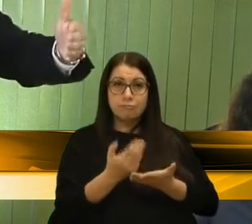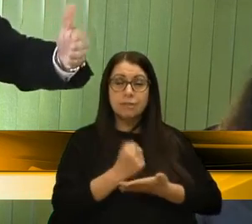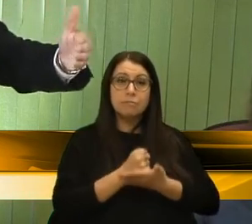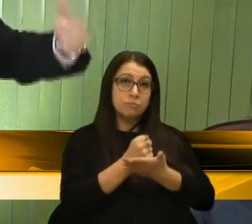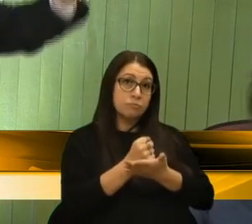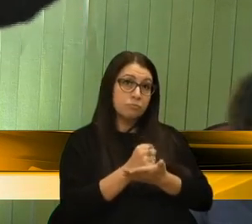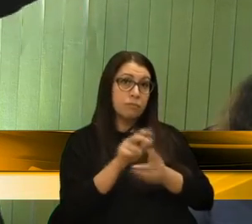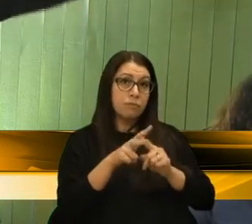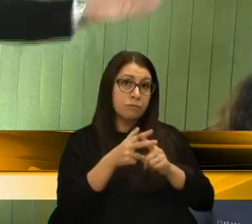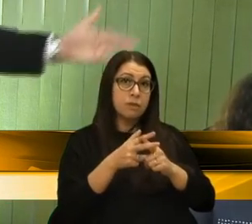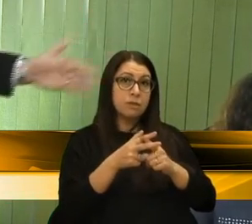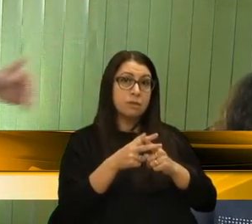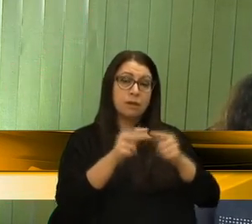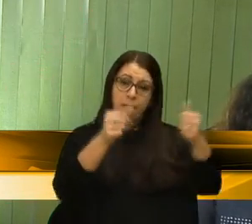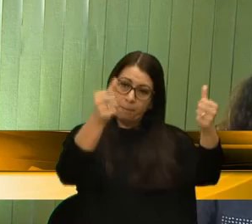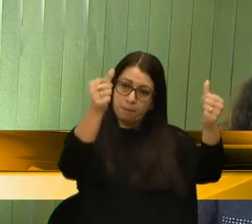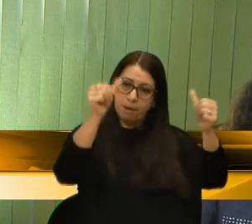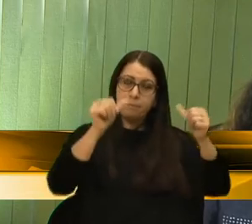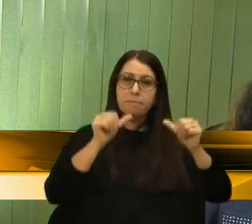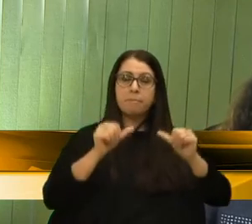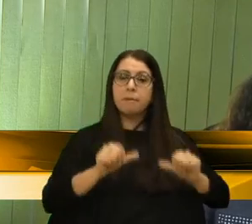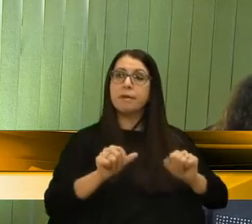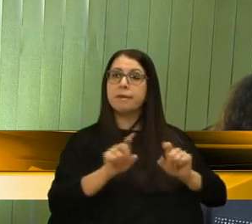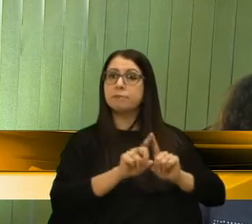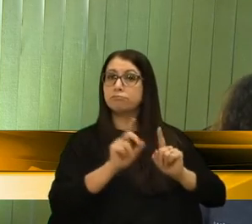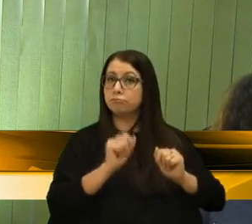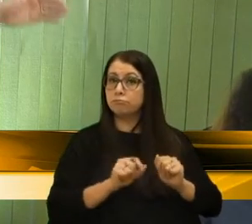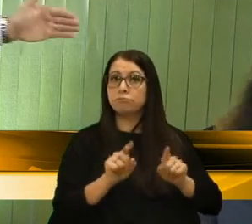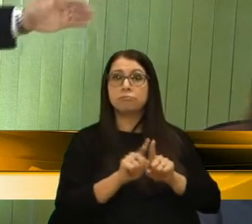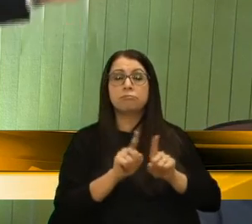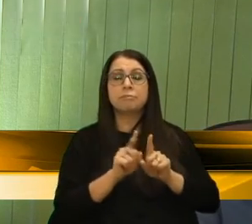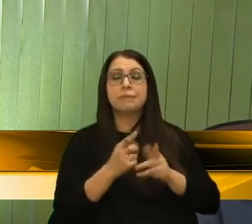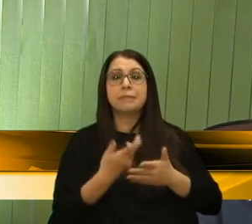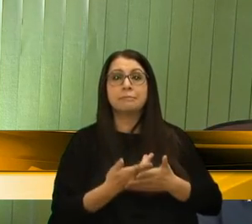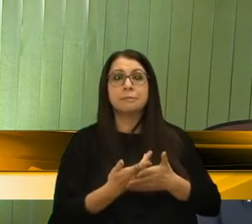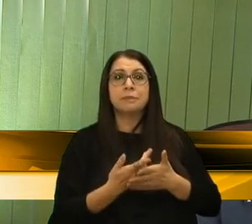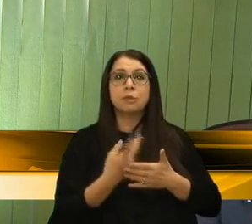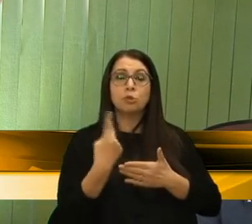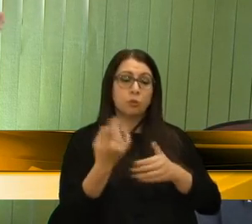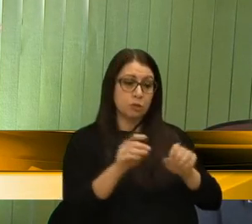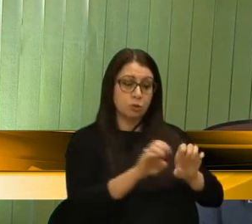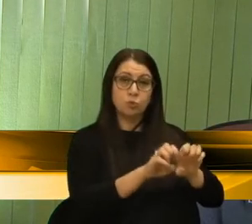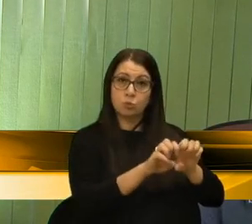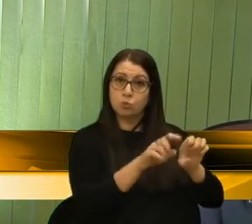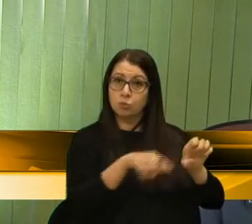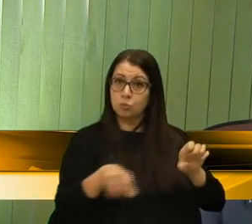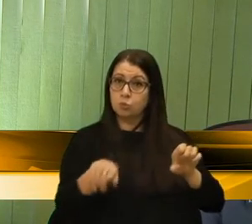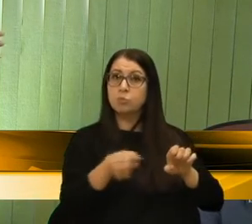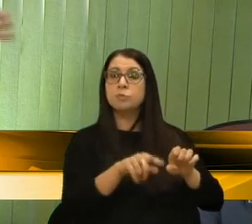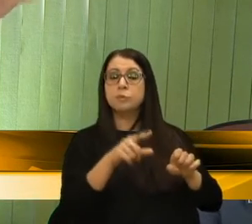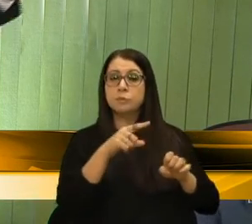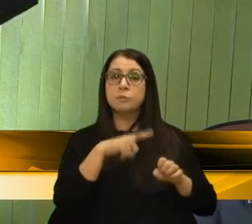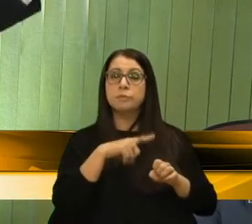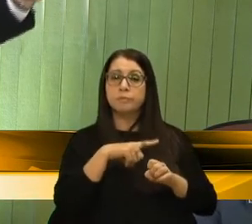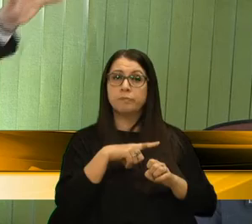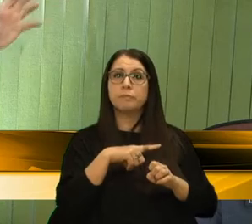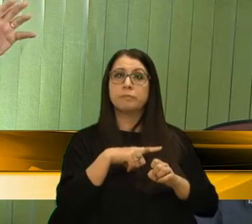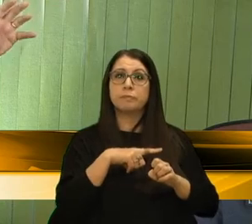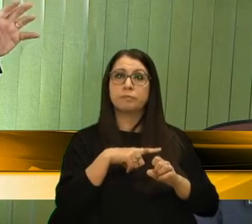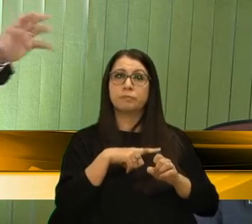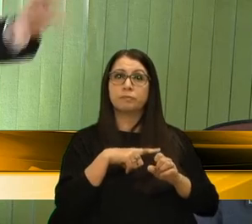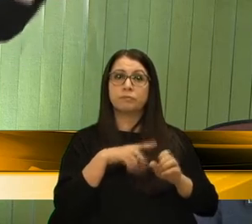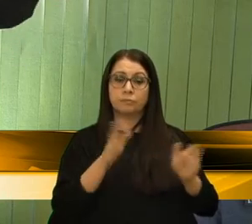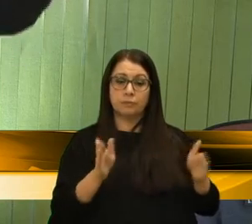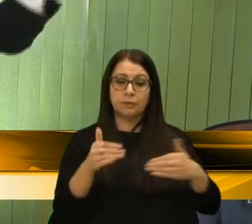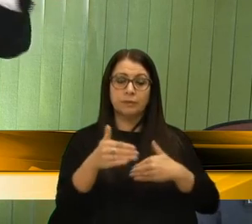são mecanismos de painéis, que são mecanismos onde pode, né, na sua estrutura ali, que terá uma caixa de